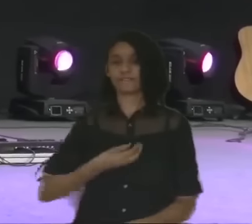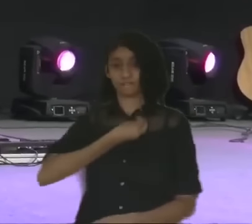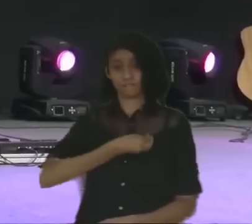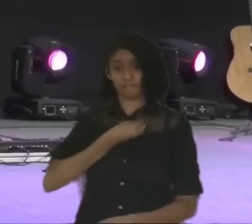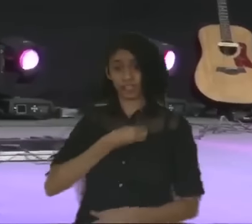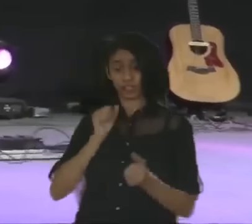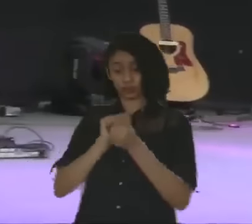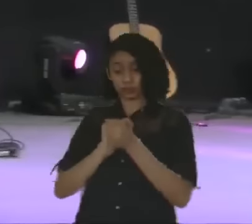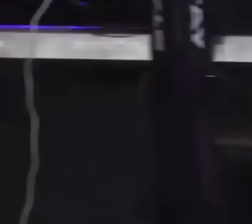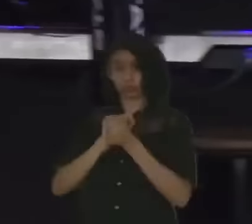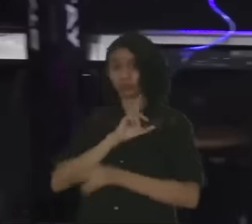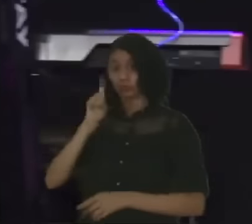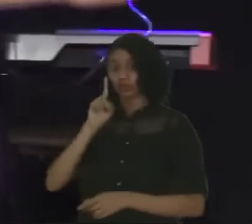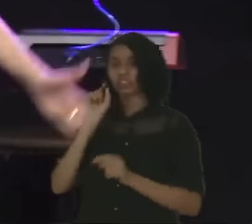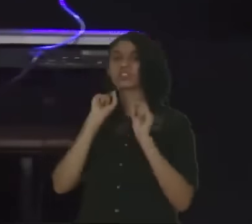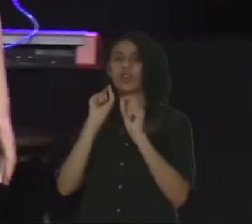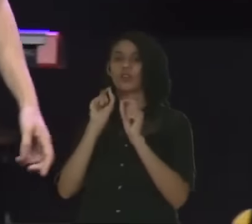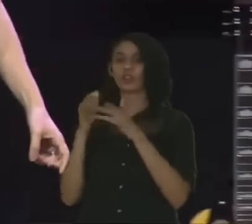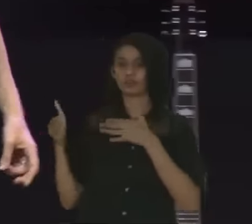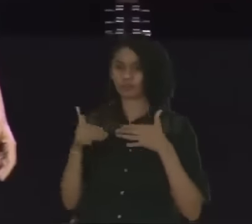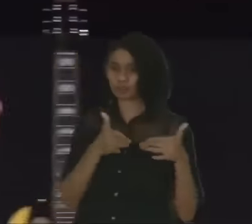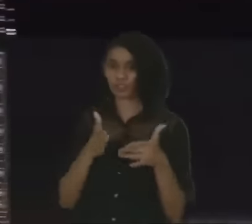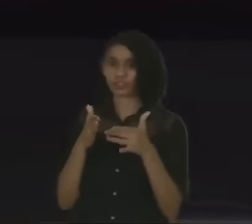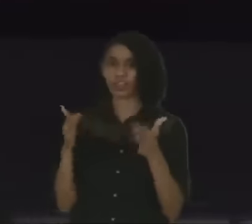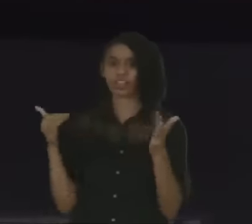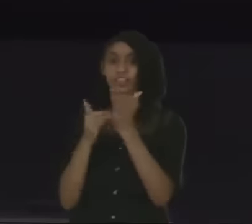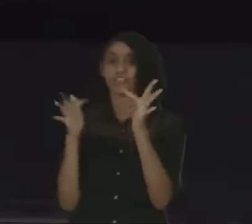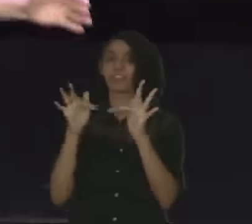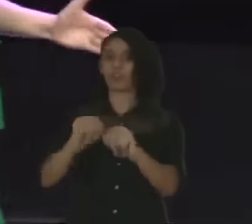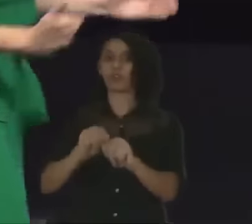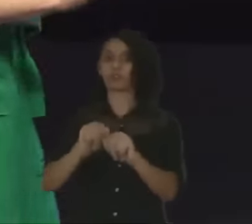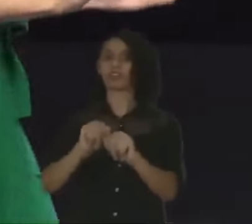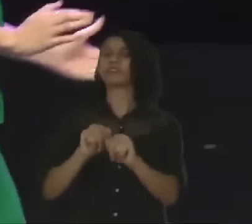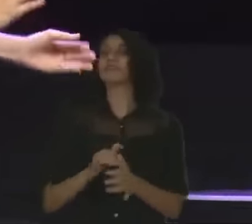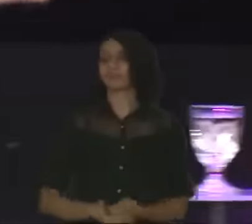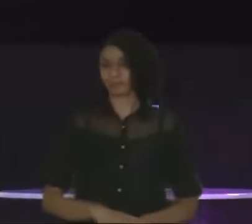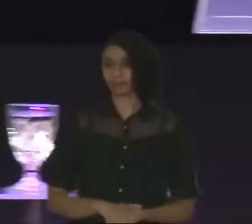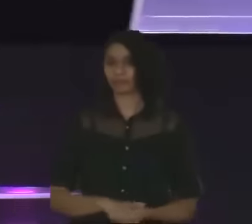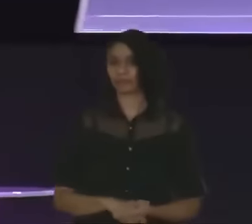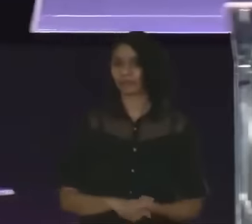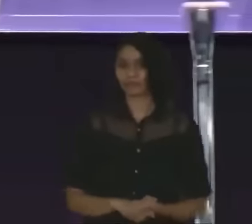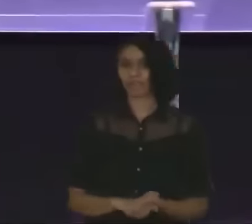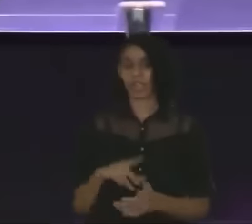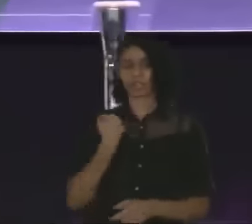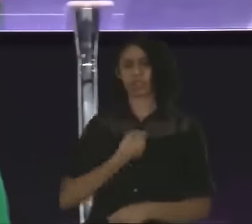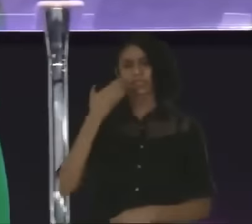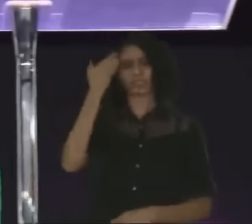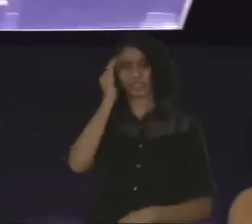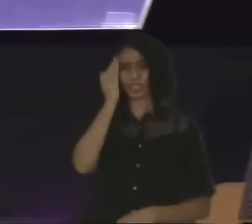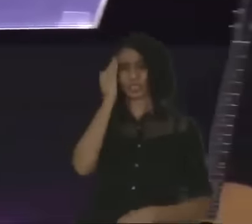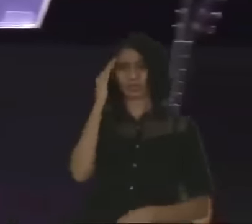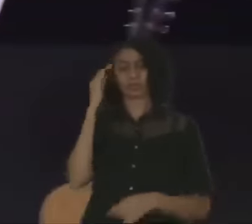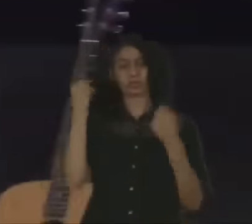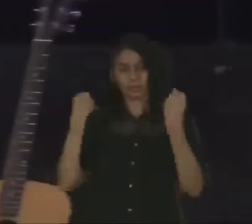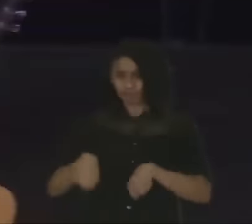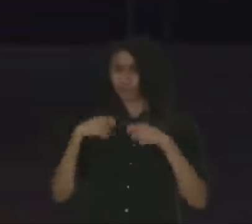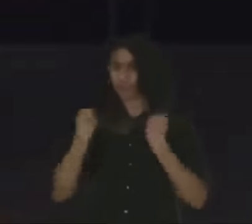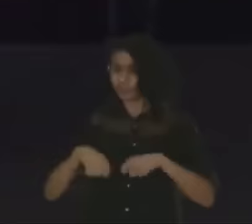com Deus é completar o percurso é ir até o fim é entender que nós